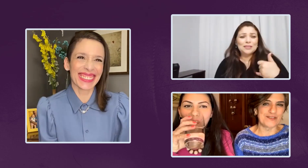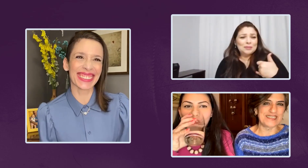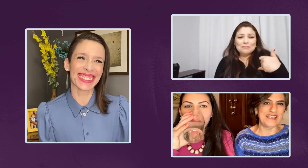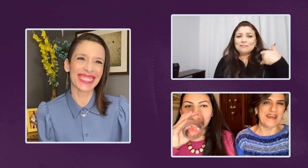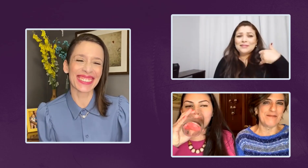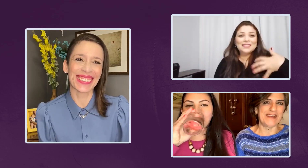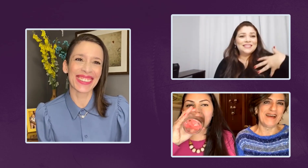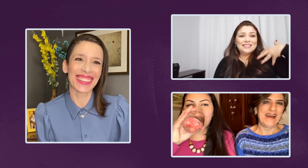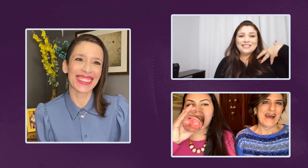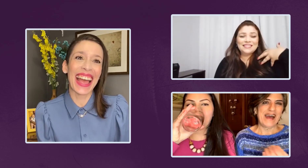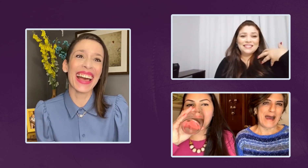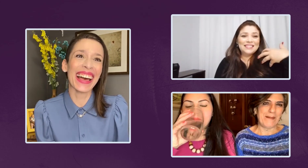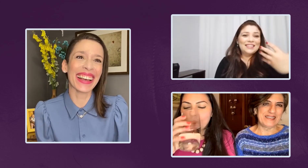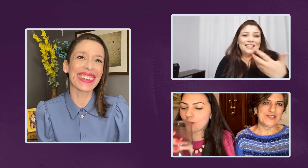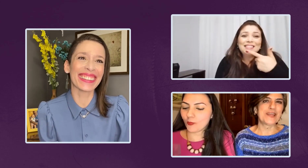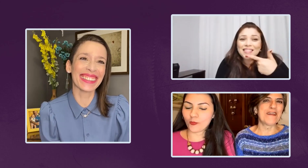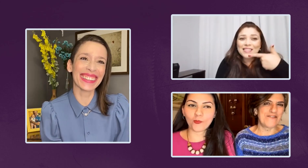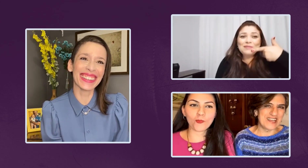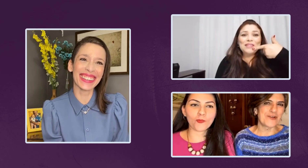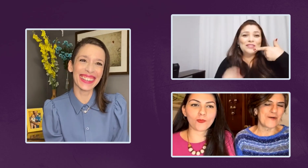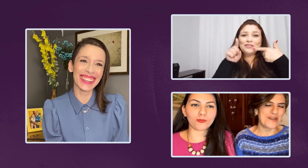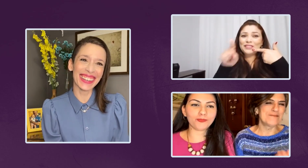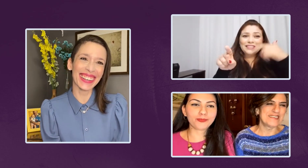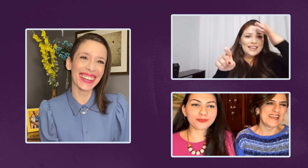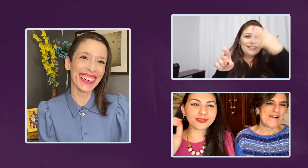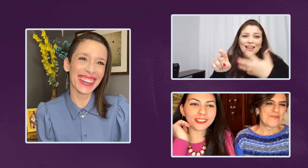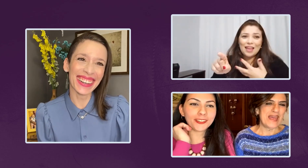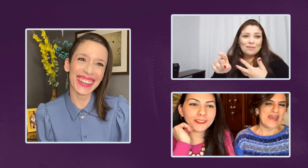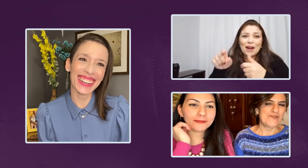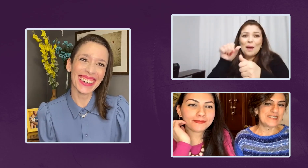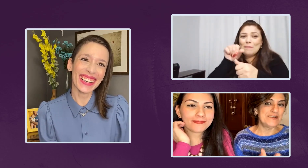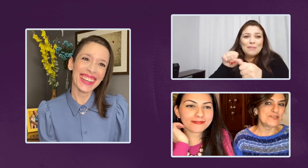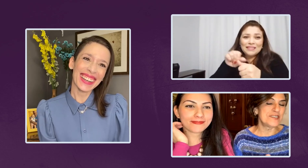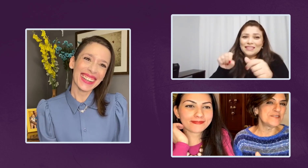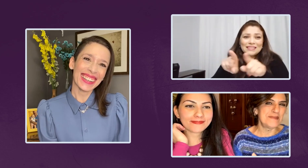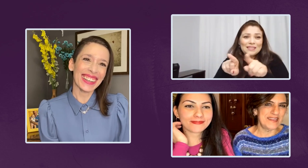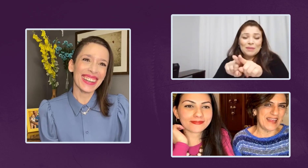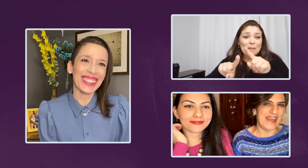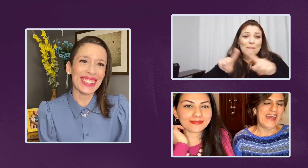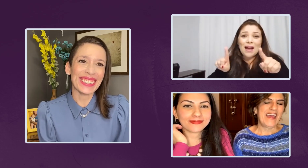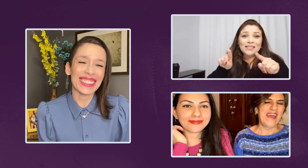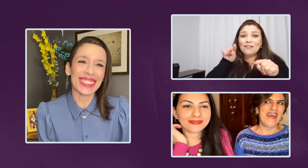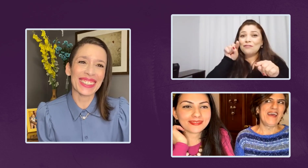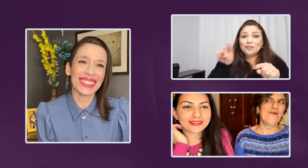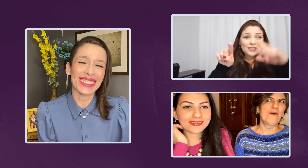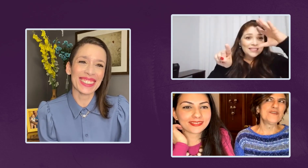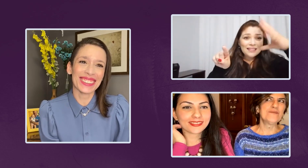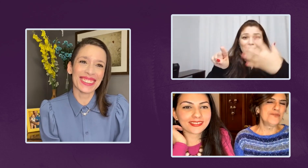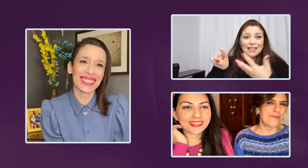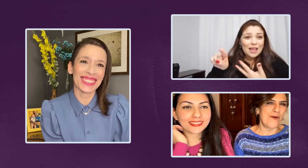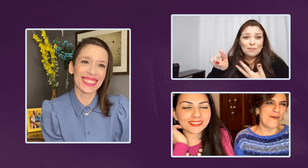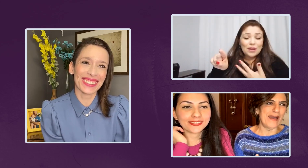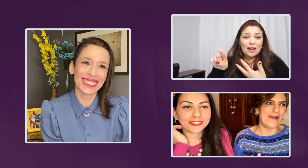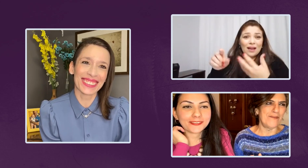por você, Débora. A Patrícia também vejo alguma coisa, mas você nos transmite uma coisa